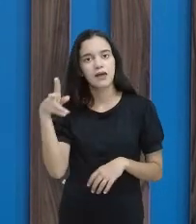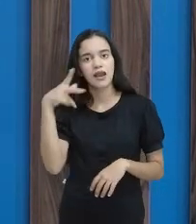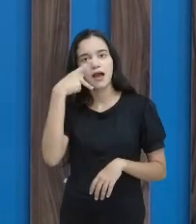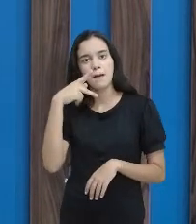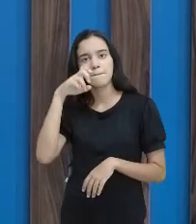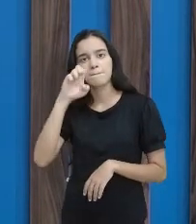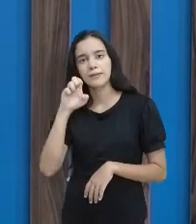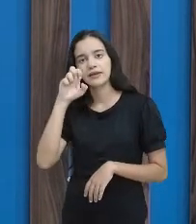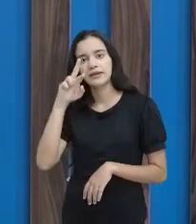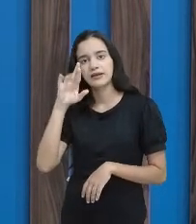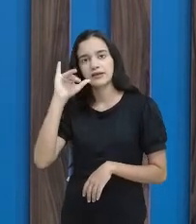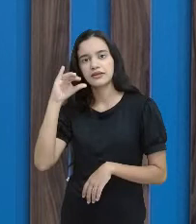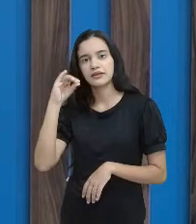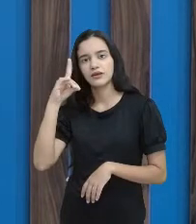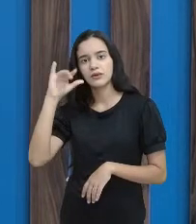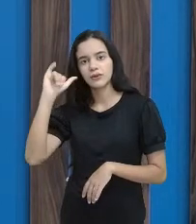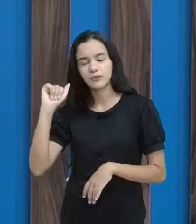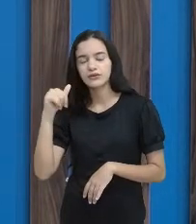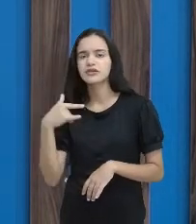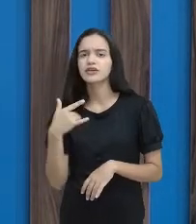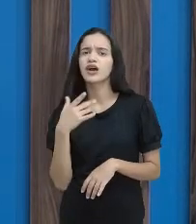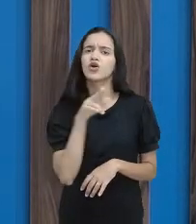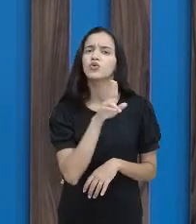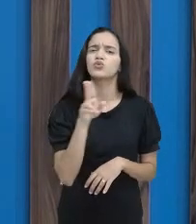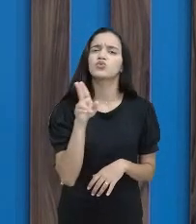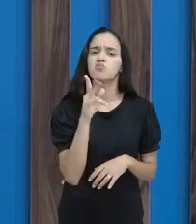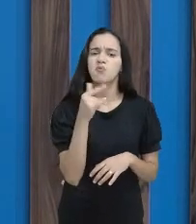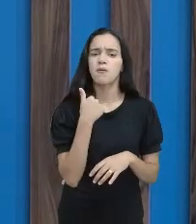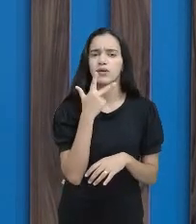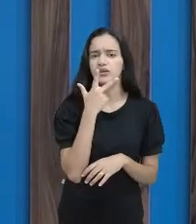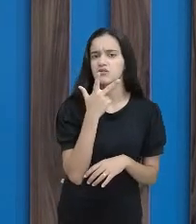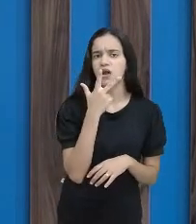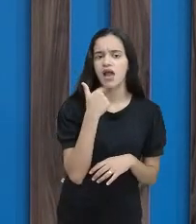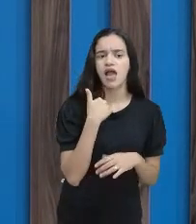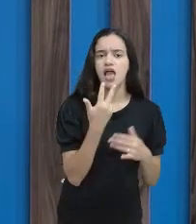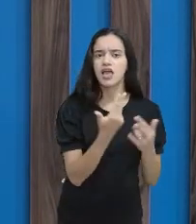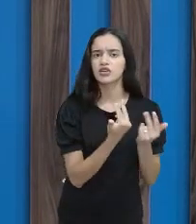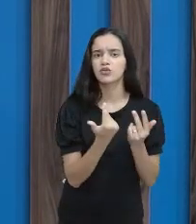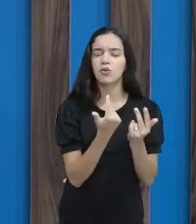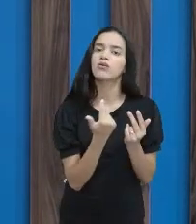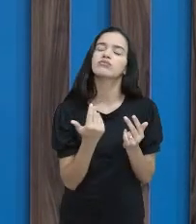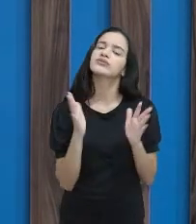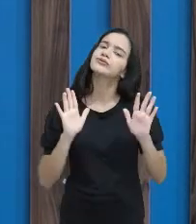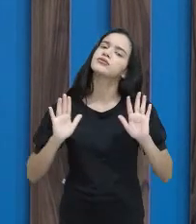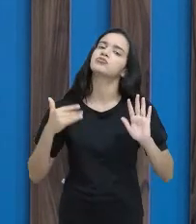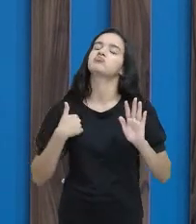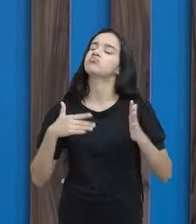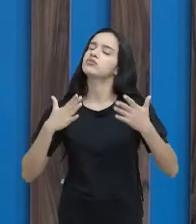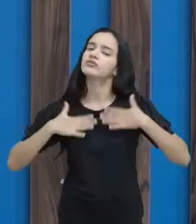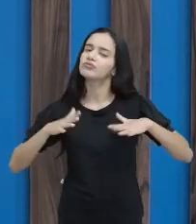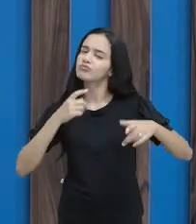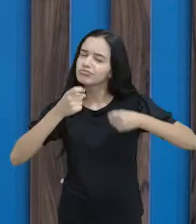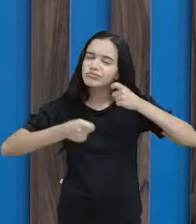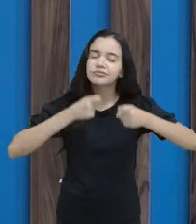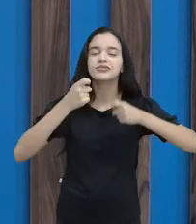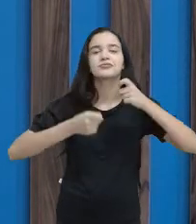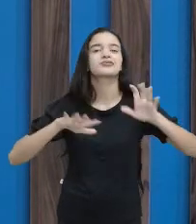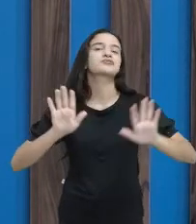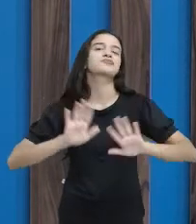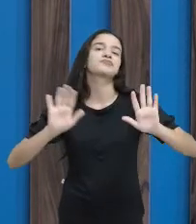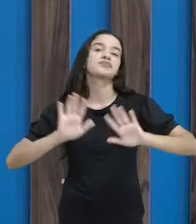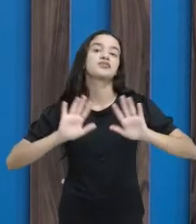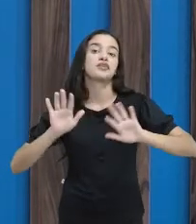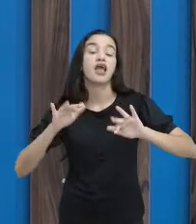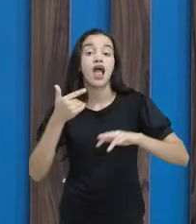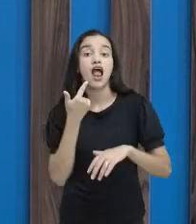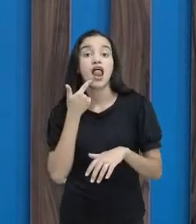aí. Então, se por acaso o nome não corresponder à língua portuguesa, não se preocupe. Como a professora Carol colocou aí, a língua que predominava na